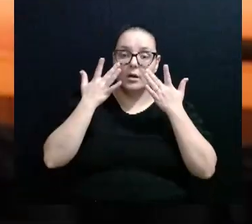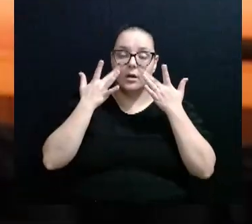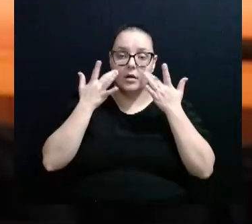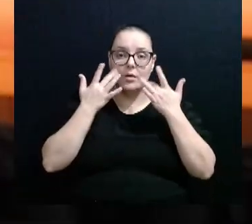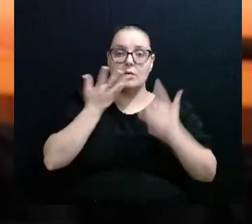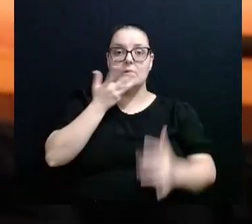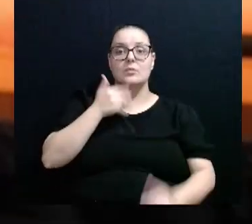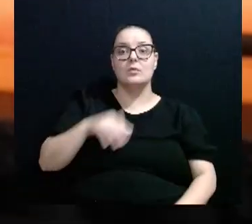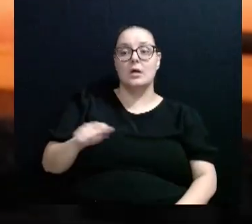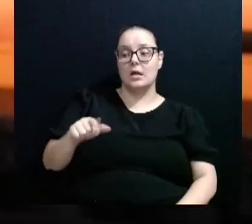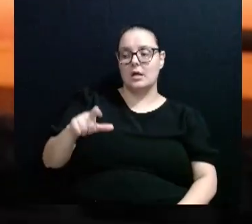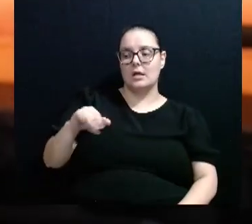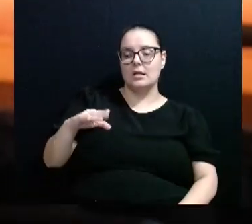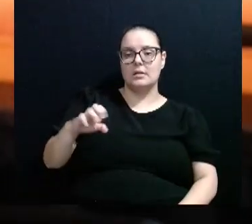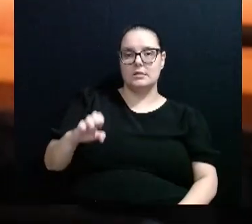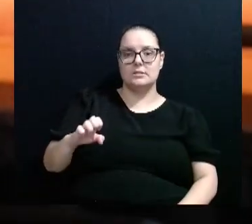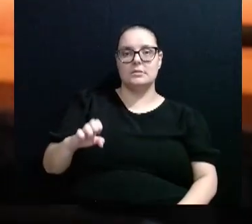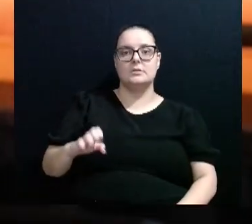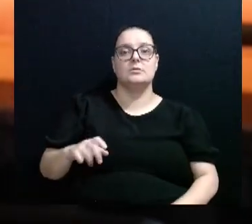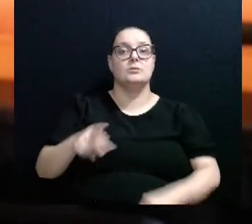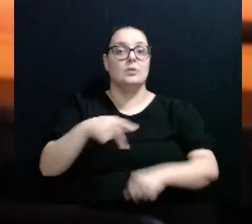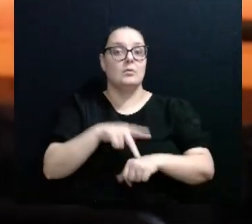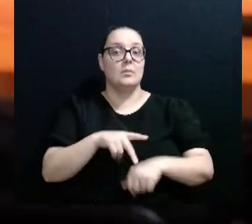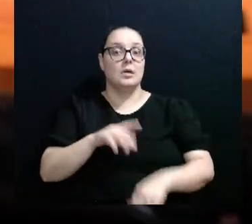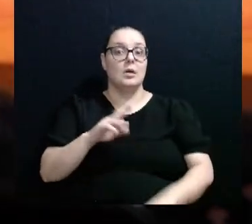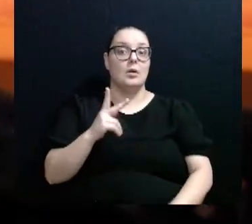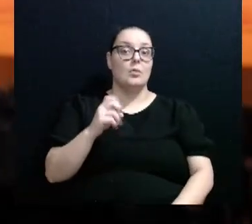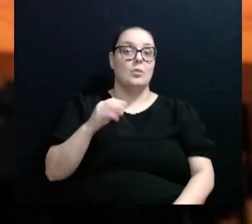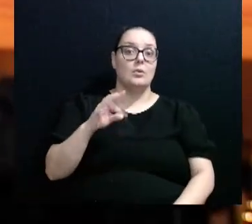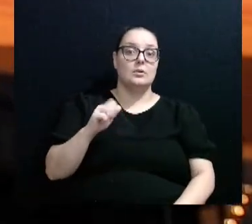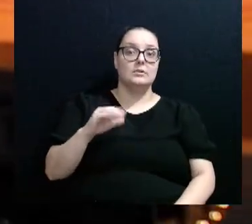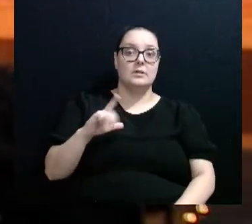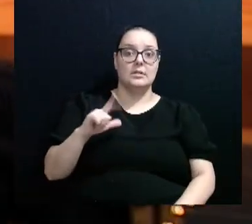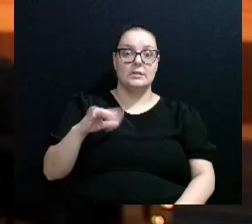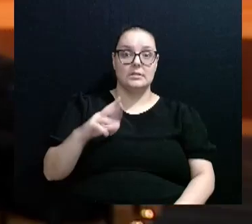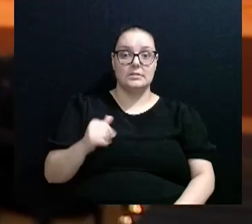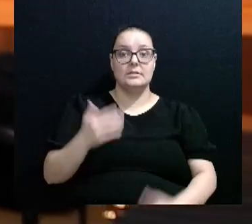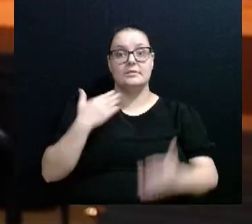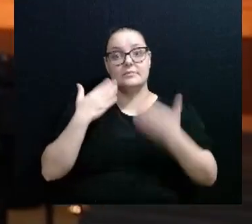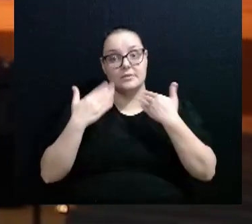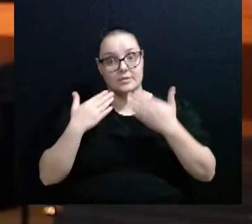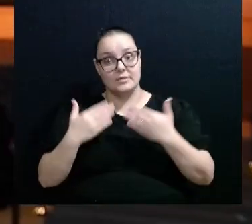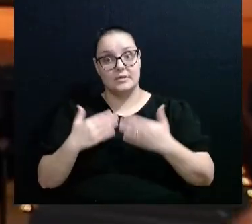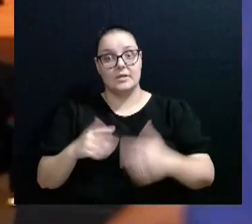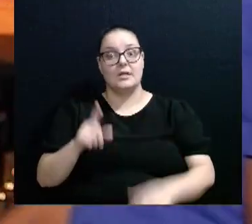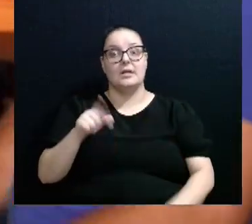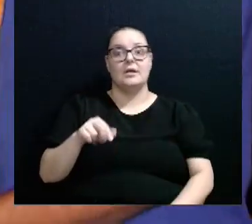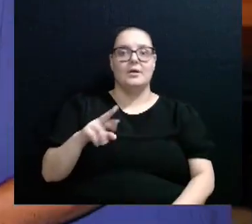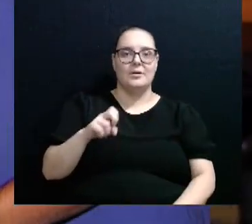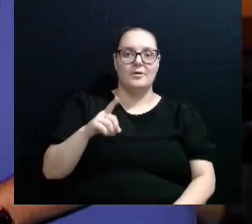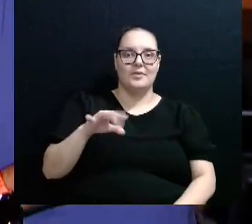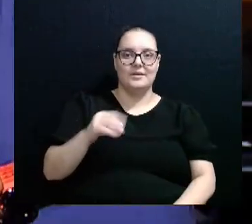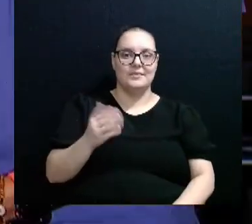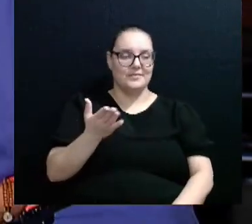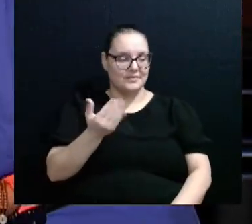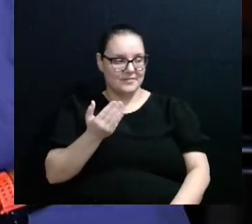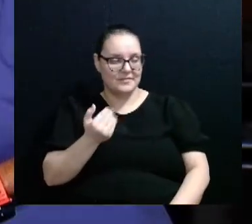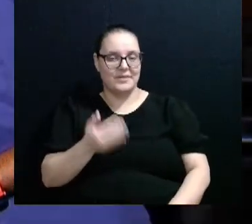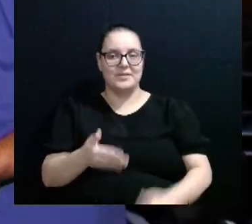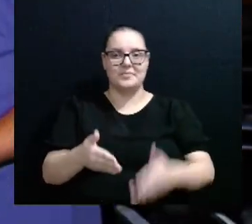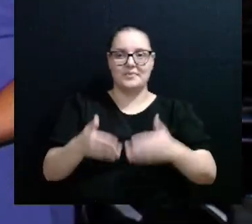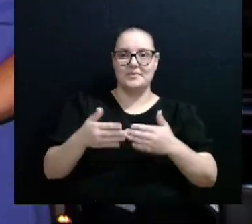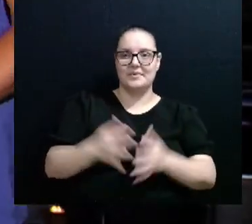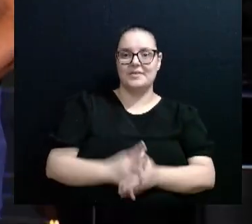das Hortaliças. E quem vai conversar mais comigo sobre esse espetáculo é o Rodrigo Lopes. Pode vir aqui, Rodrigo, por favor. Ele que é o